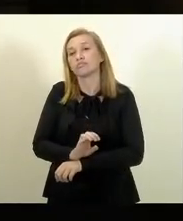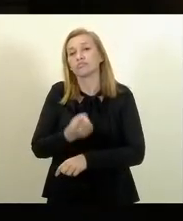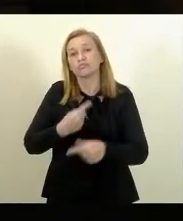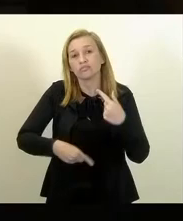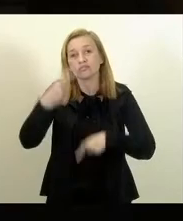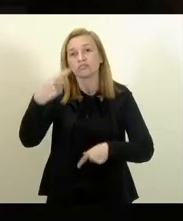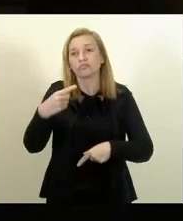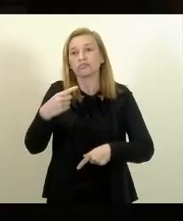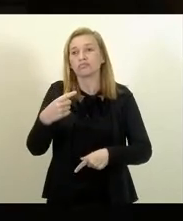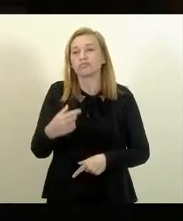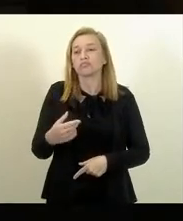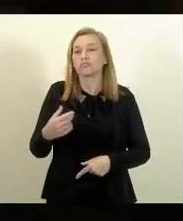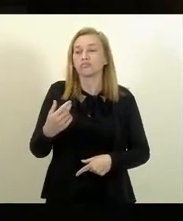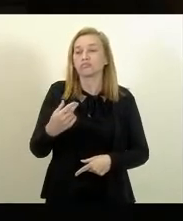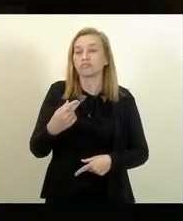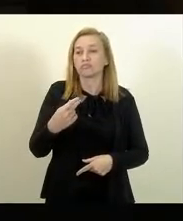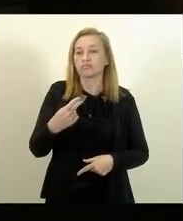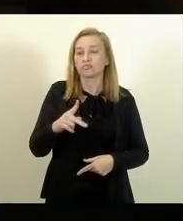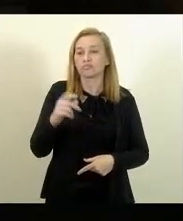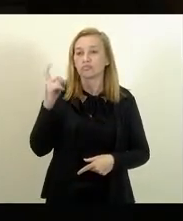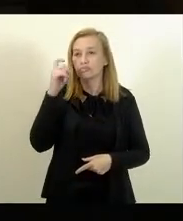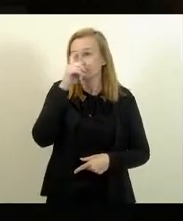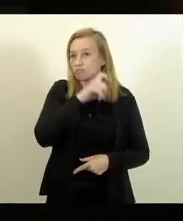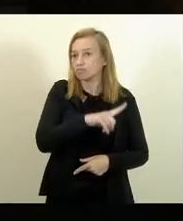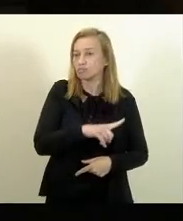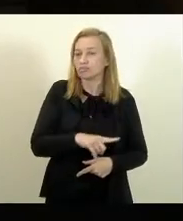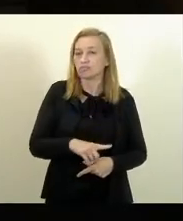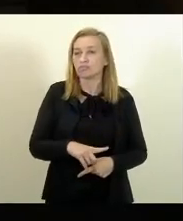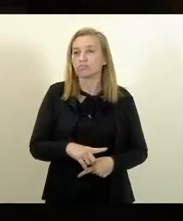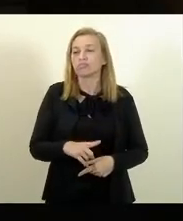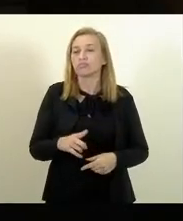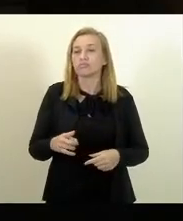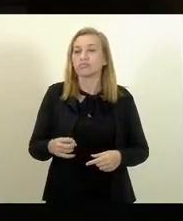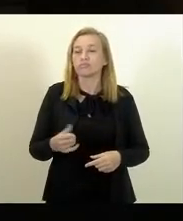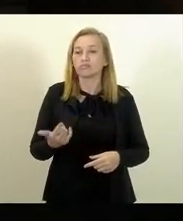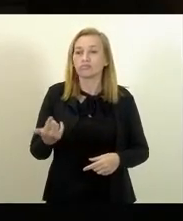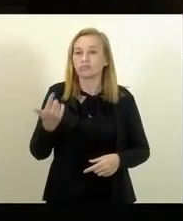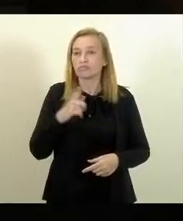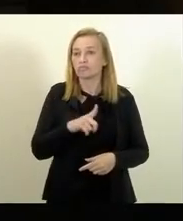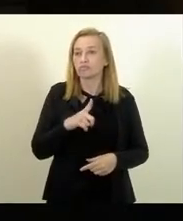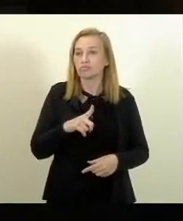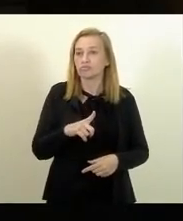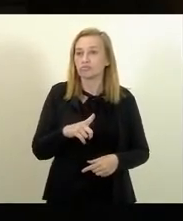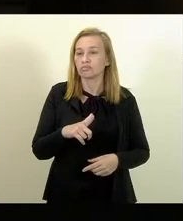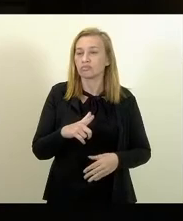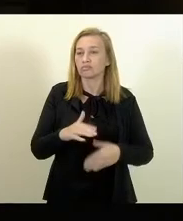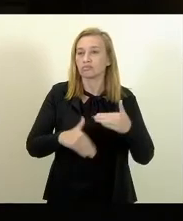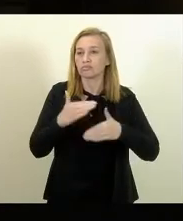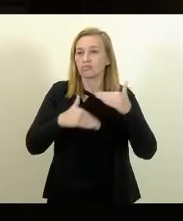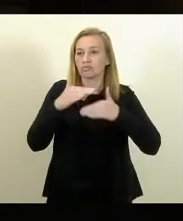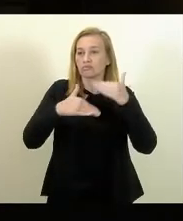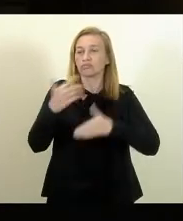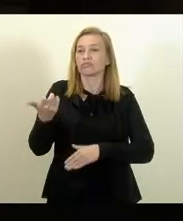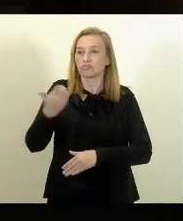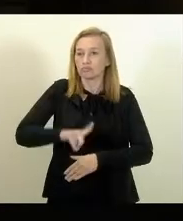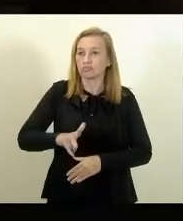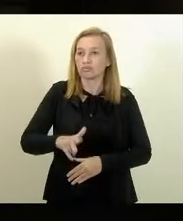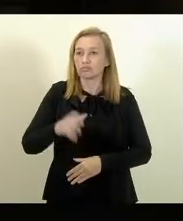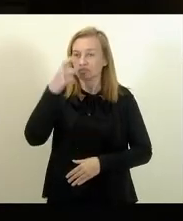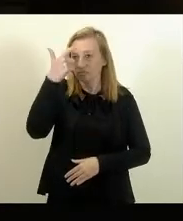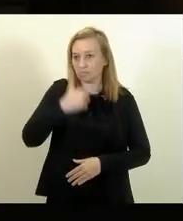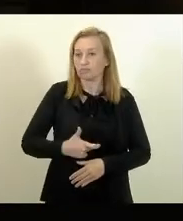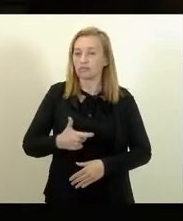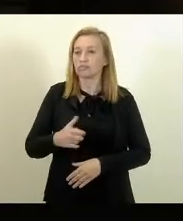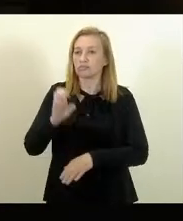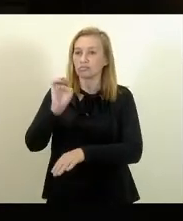superar suas dificuldades, avançar, dar a volta por cima e começar a crescer de novo e ser o estado do